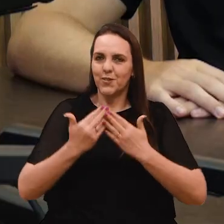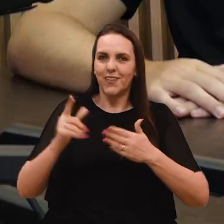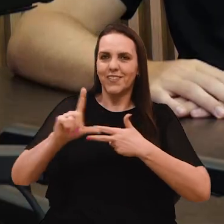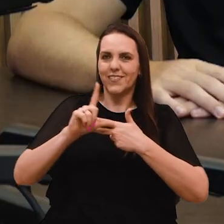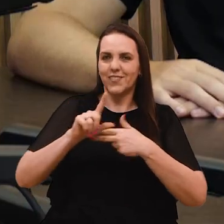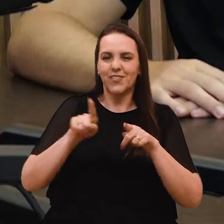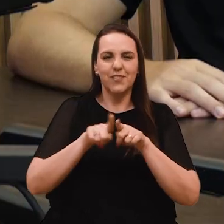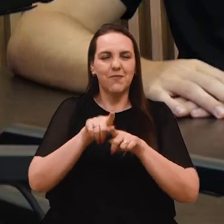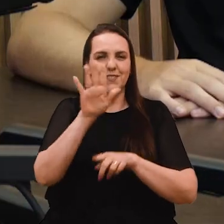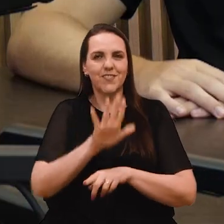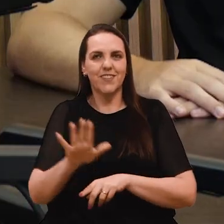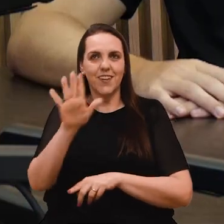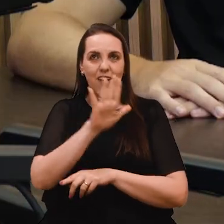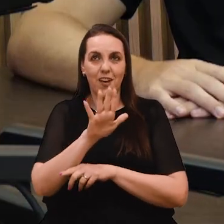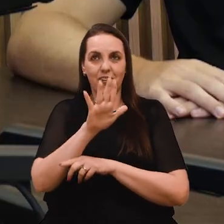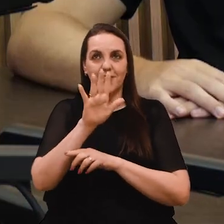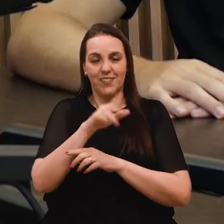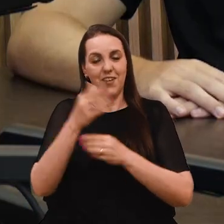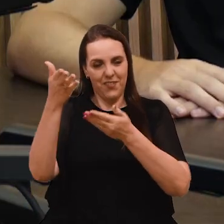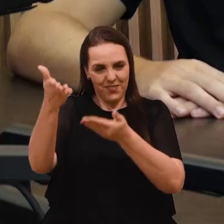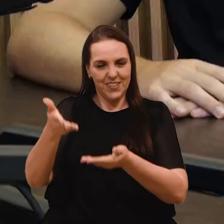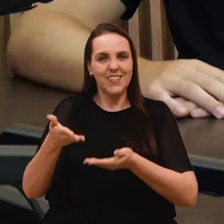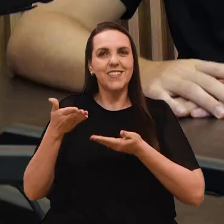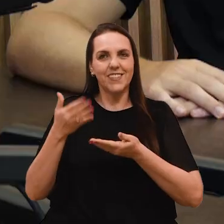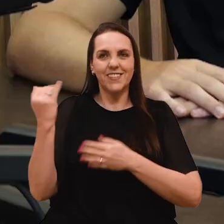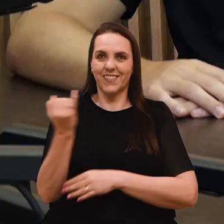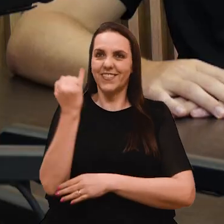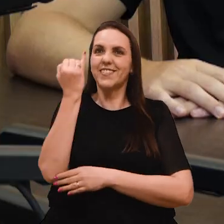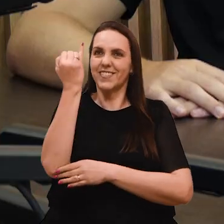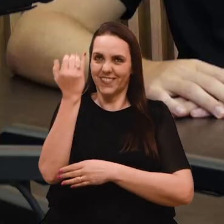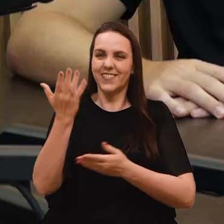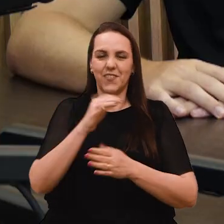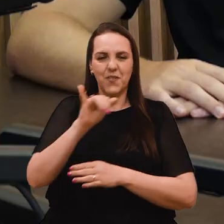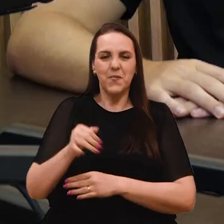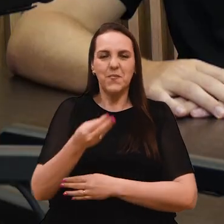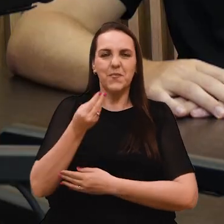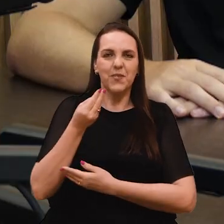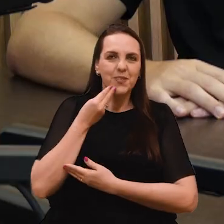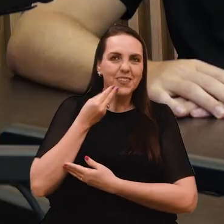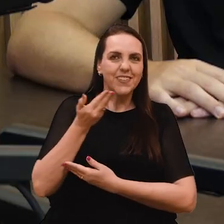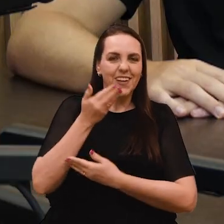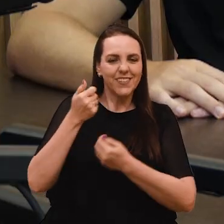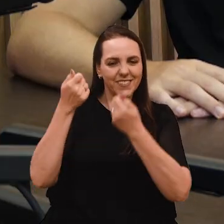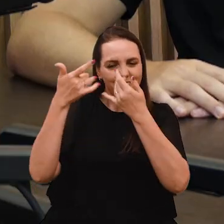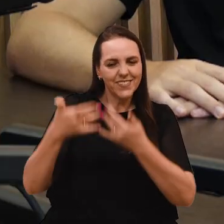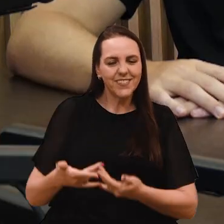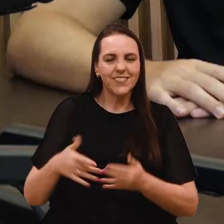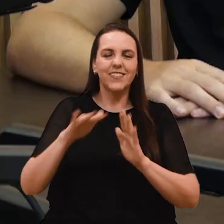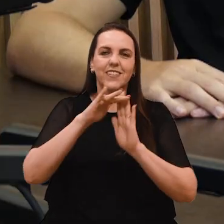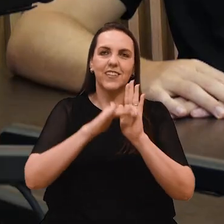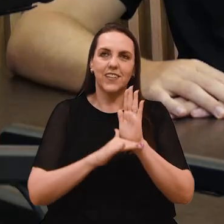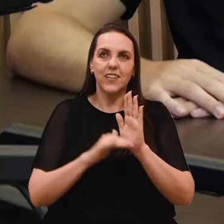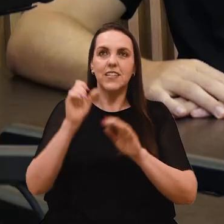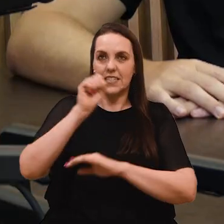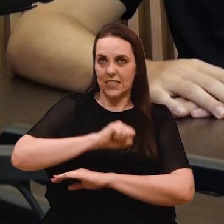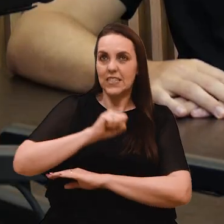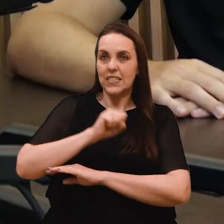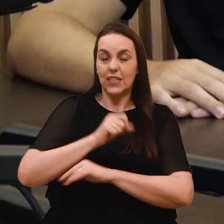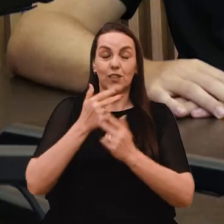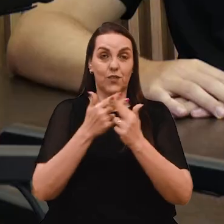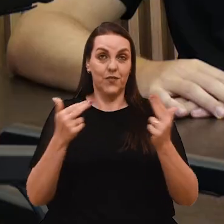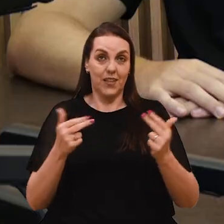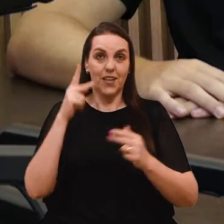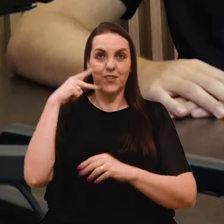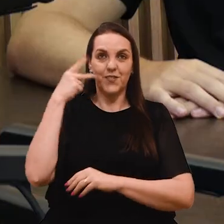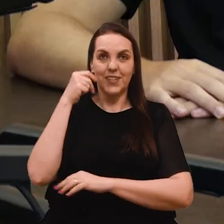mas hoje com visitas ilustres, né? Então vamos aproveitar para falar sobre esse programa que, sim, uma das novidades de